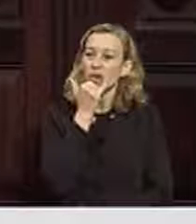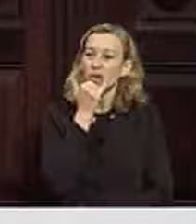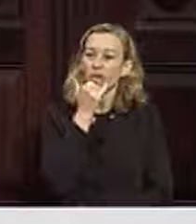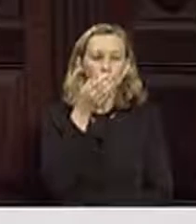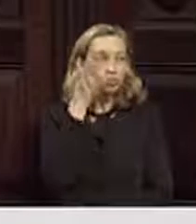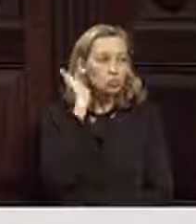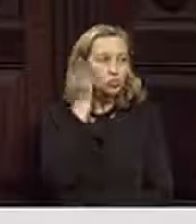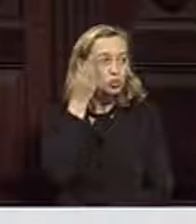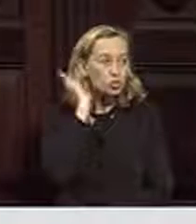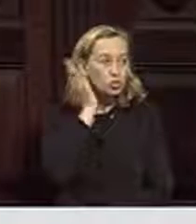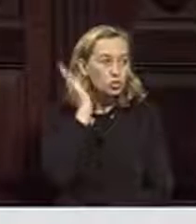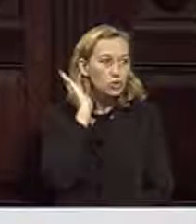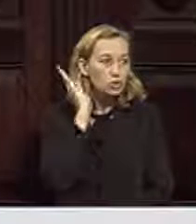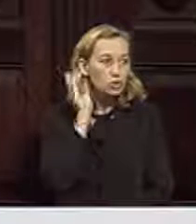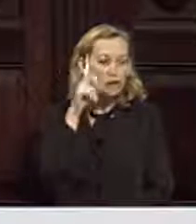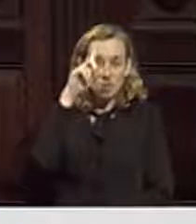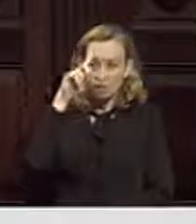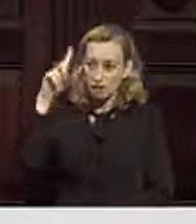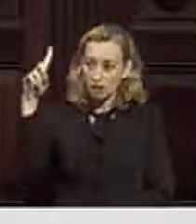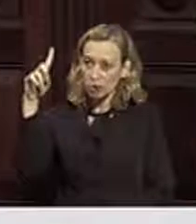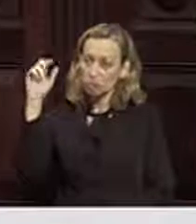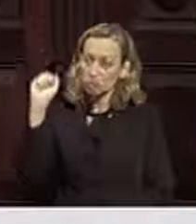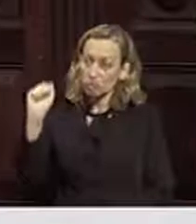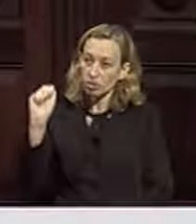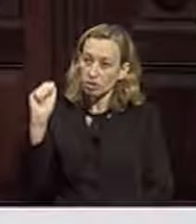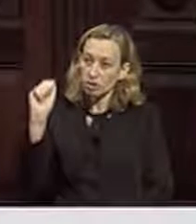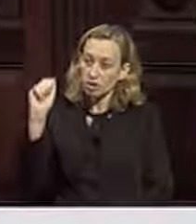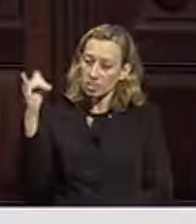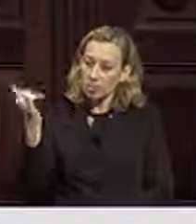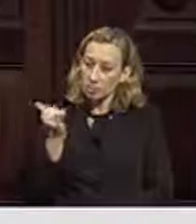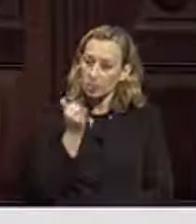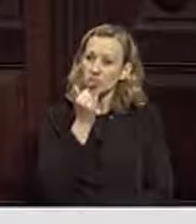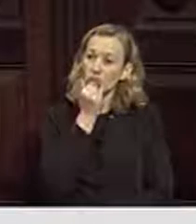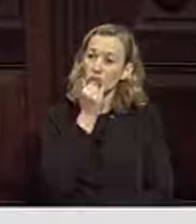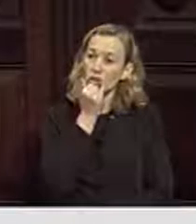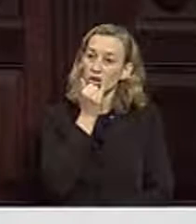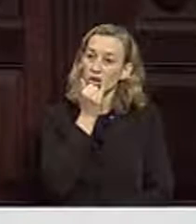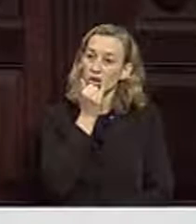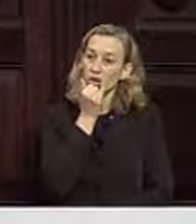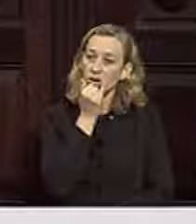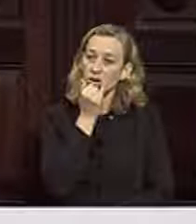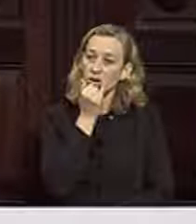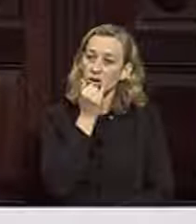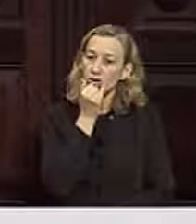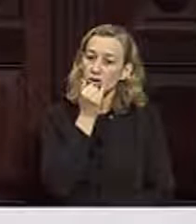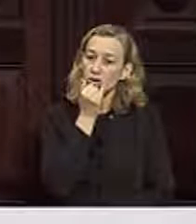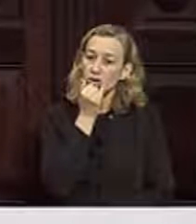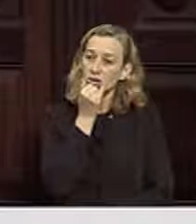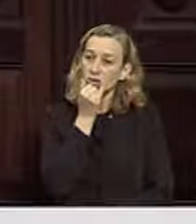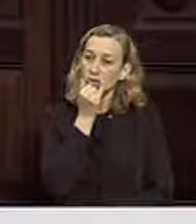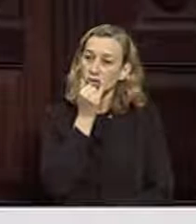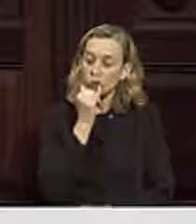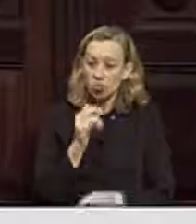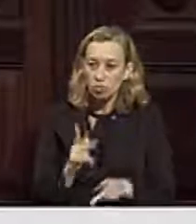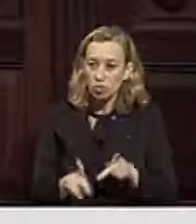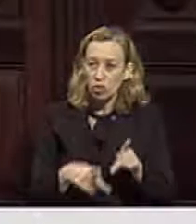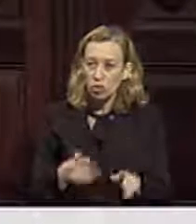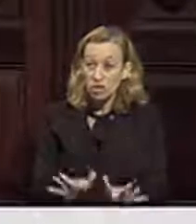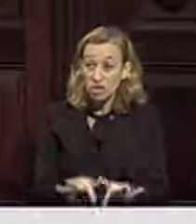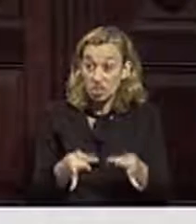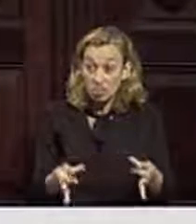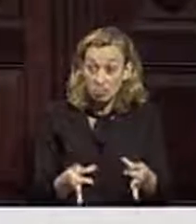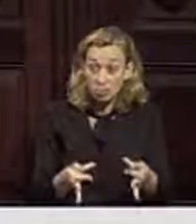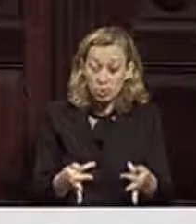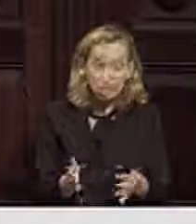e que Deus possa perdoar a pequeneza, mesmo daqueles que um dia já foram grandes, mas que